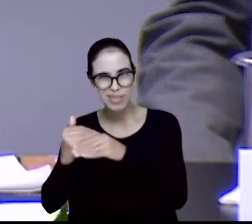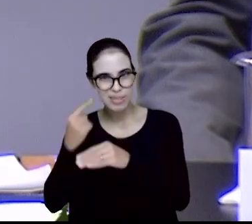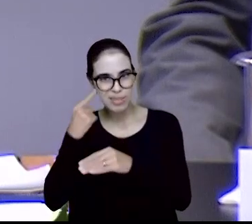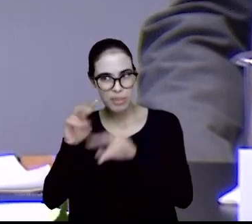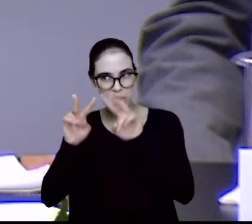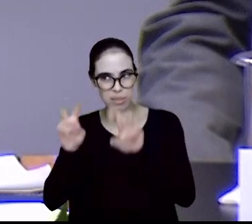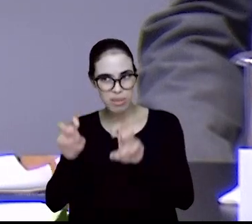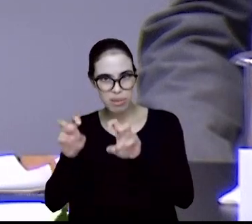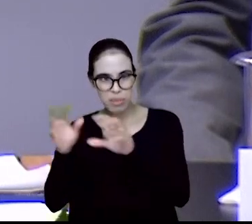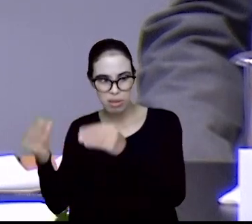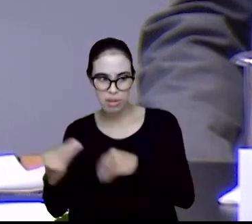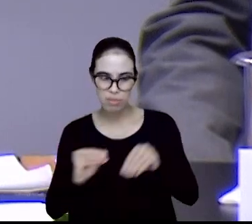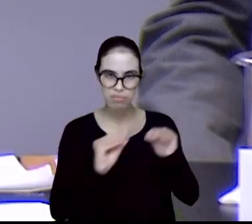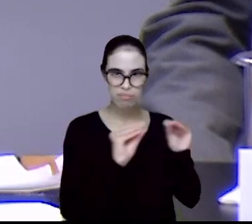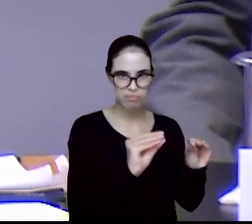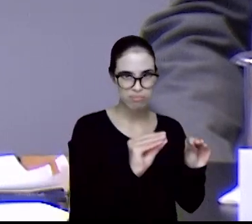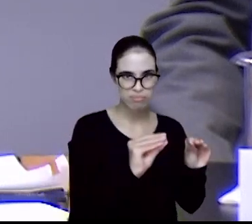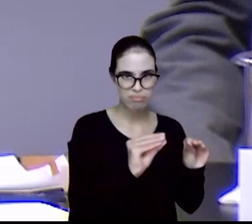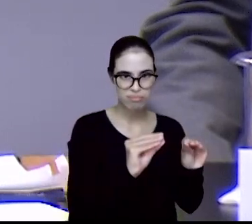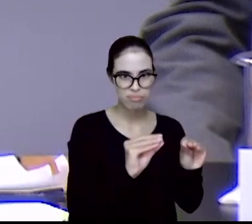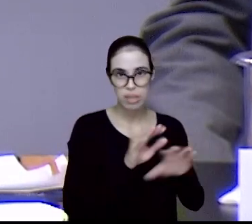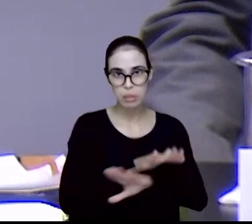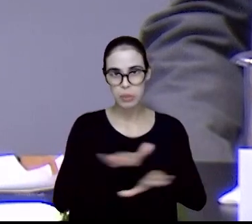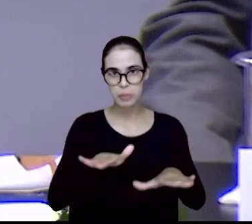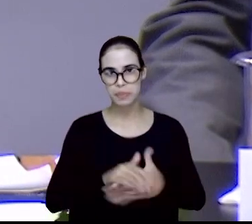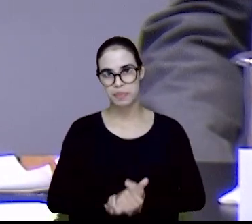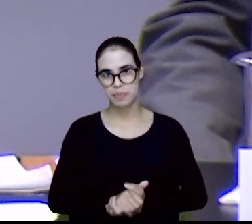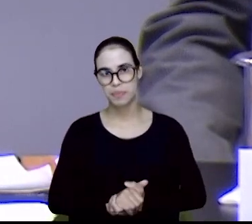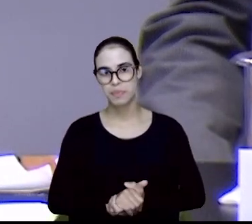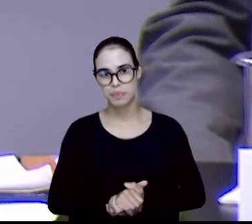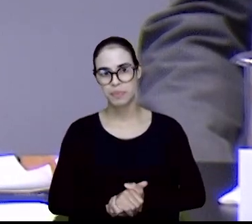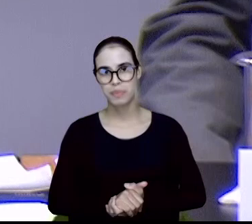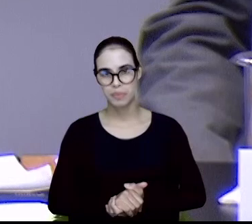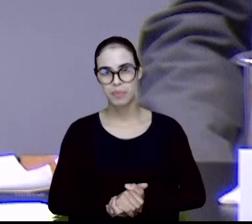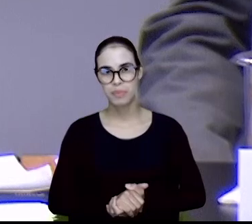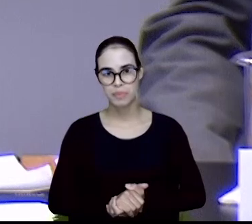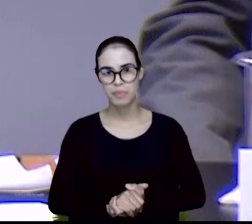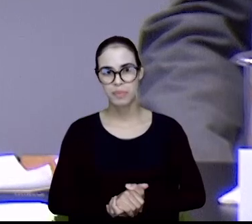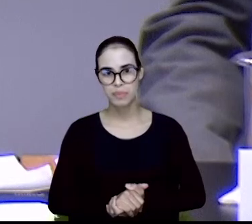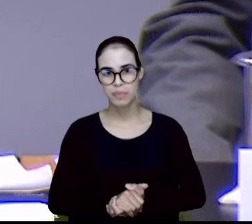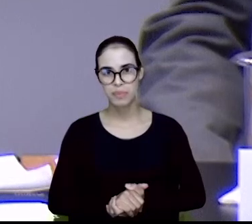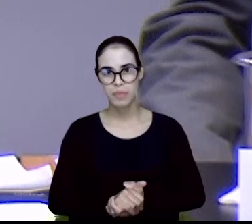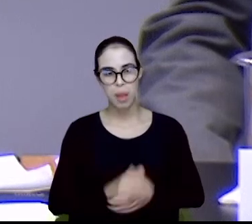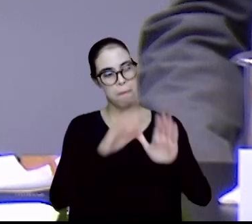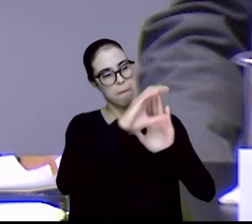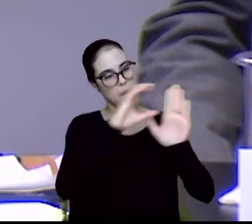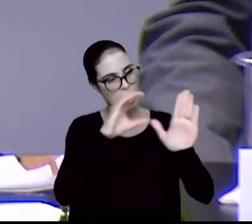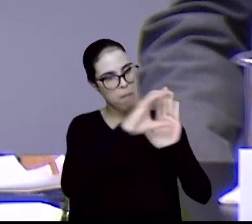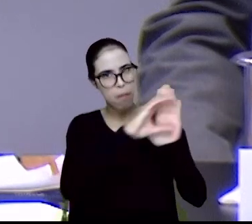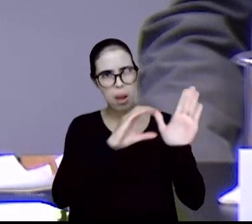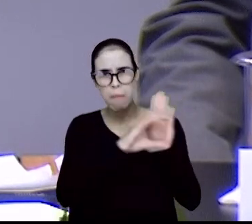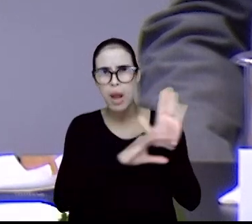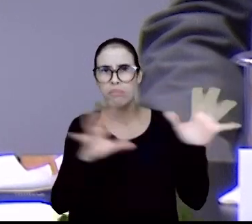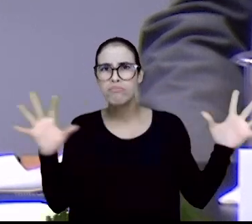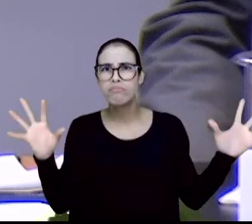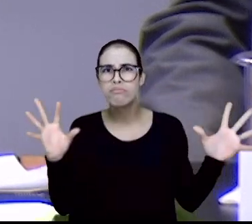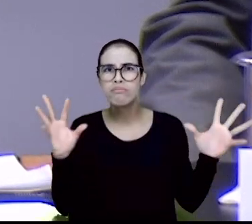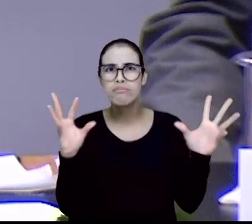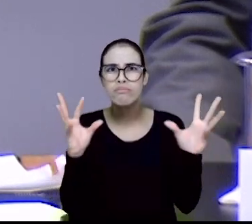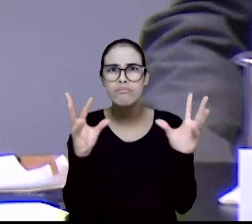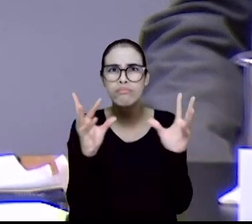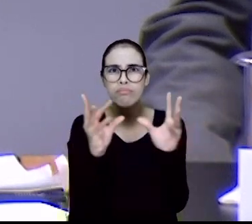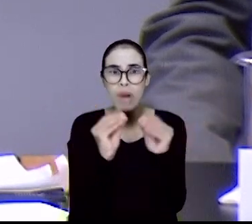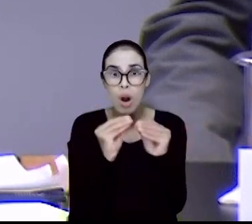legislação relevante citada. Acabou. E, com base nisso, nós vamos ser capazes de catalogar